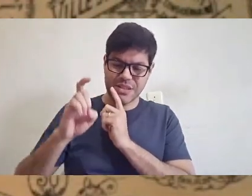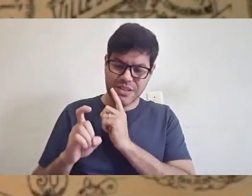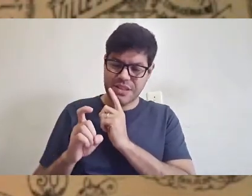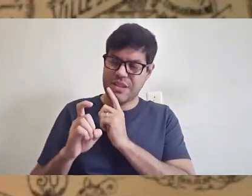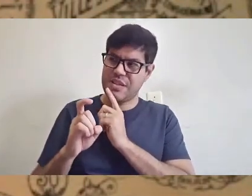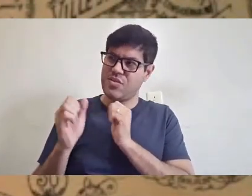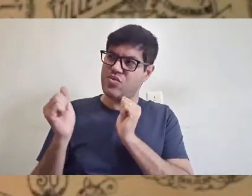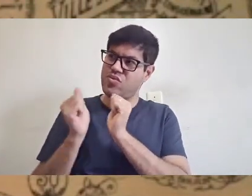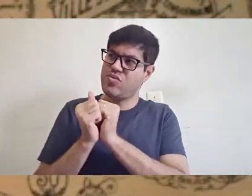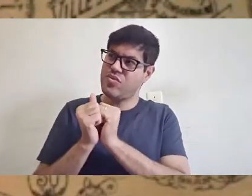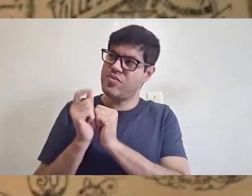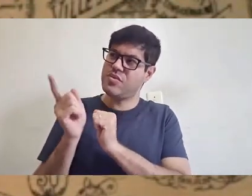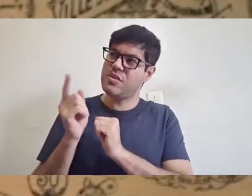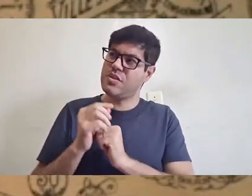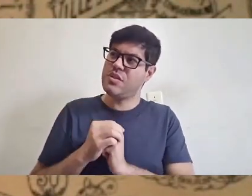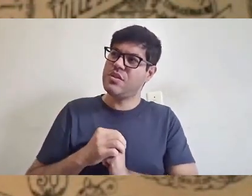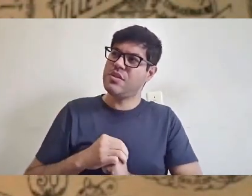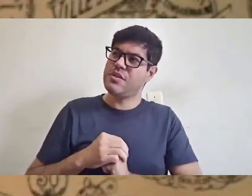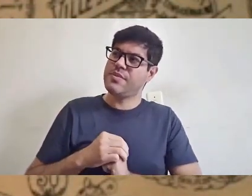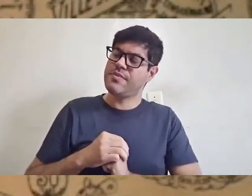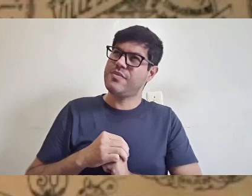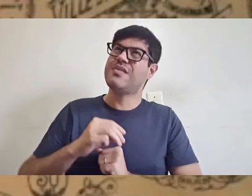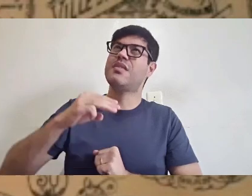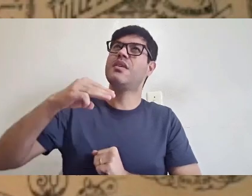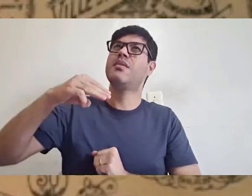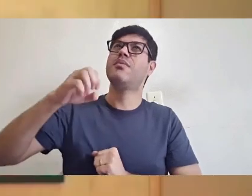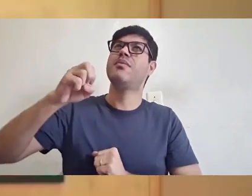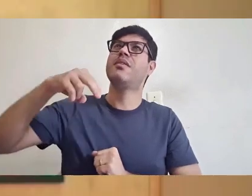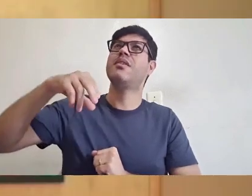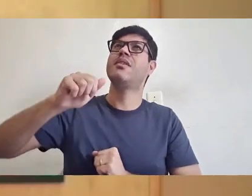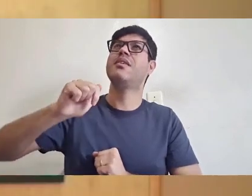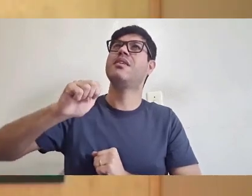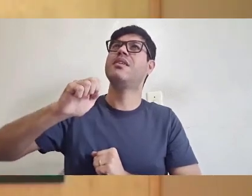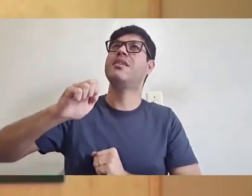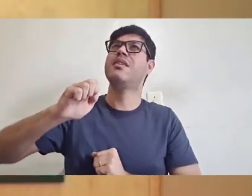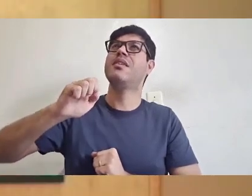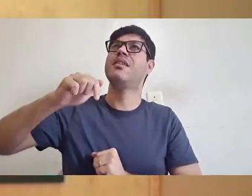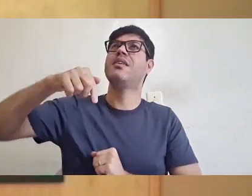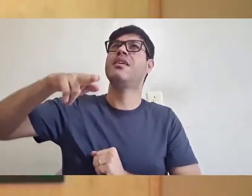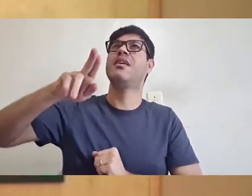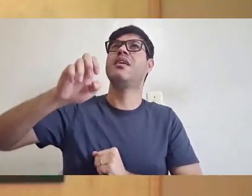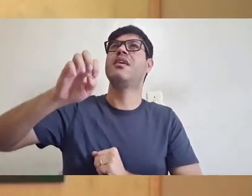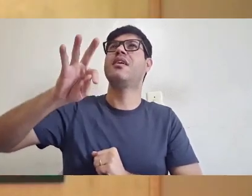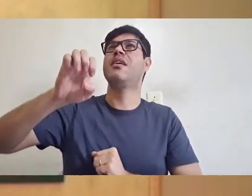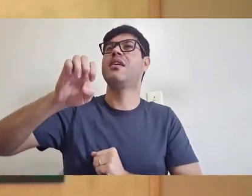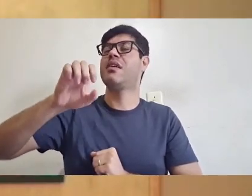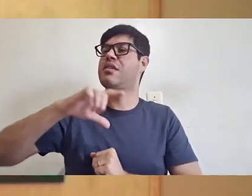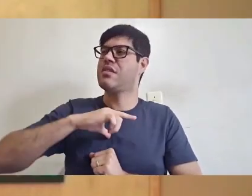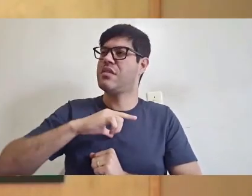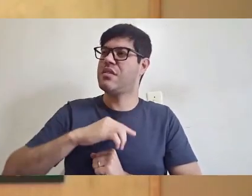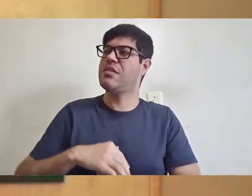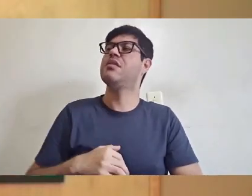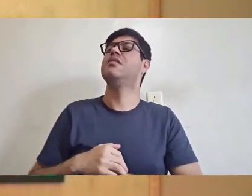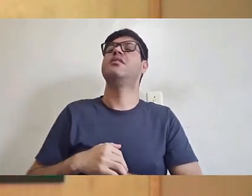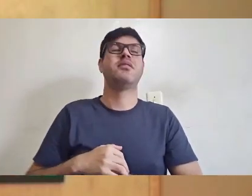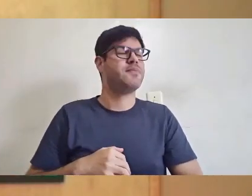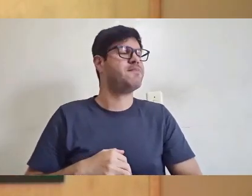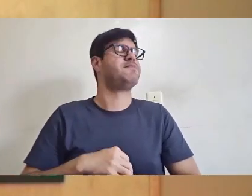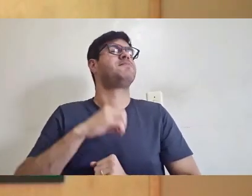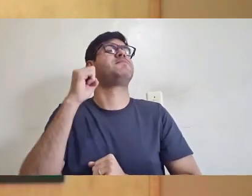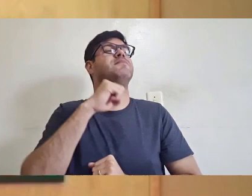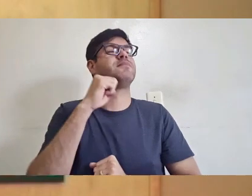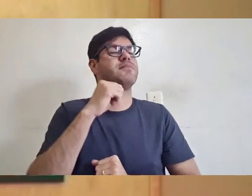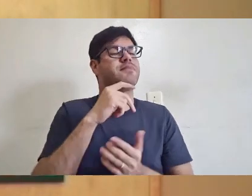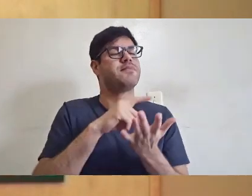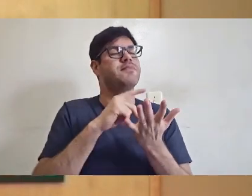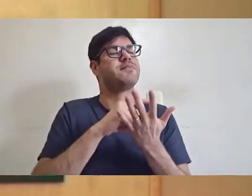Meneghetti. Isso. Tá certo. Bom, estou tentando lembrar quantas vezes você foi candidato. E vereador, a última vez que